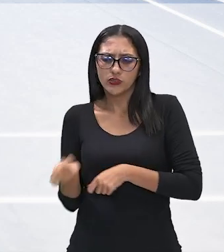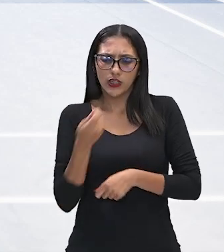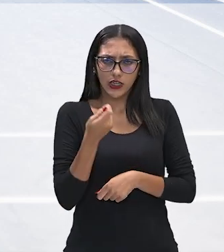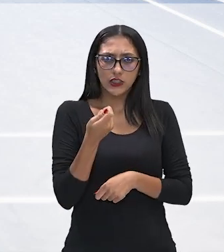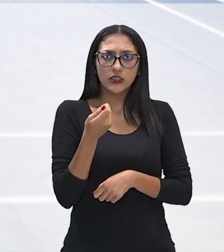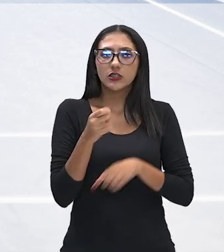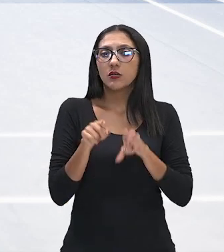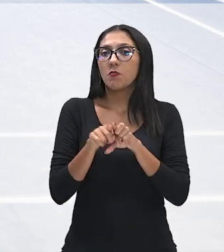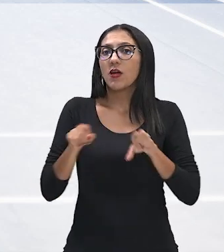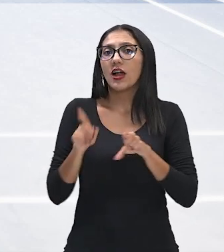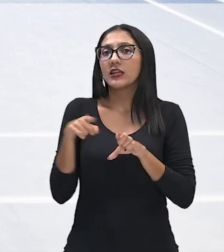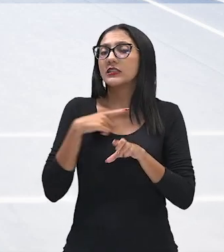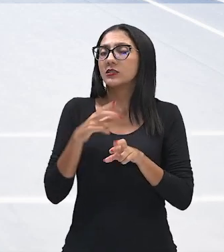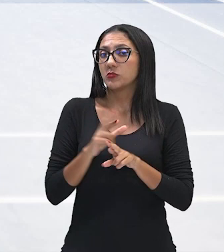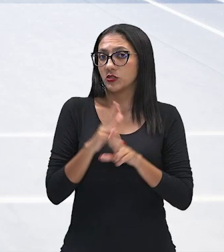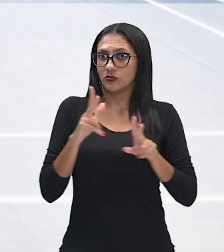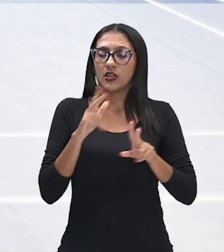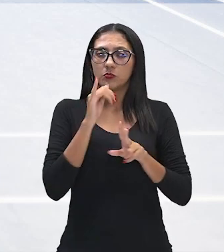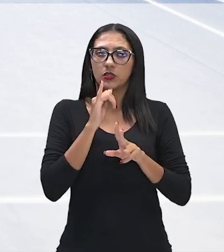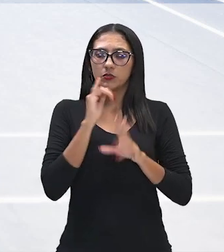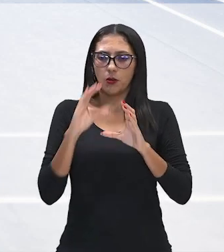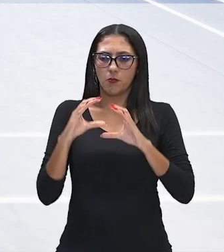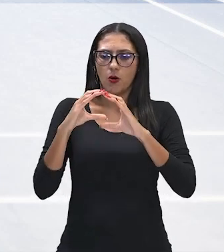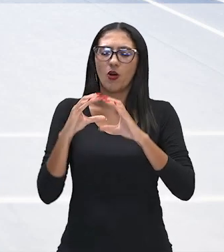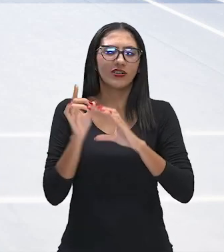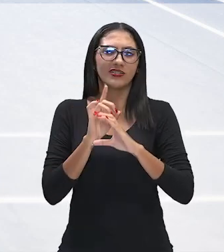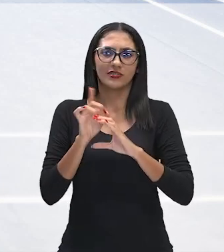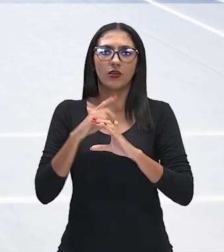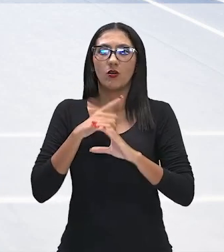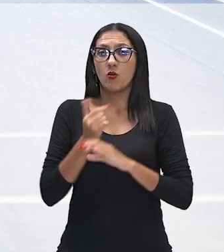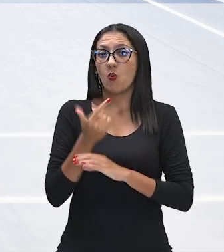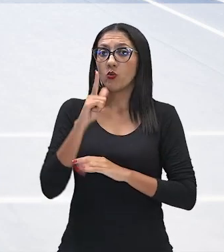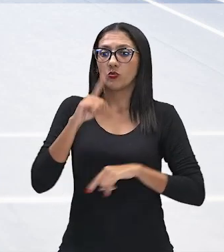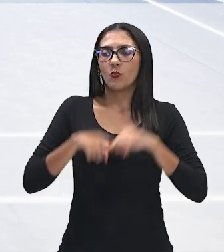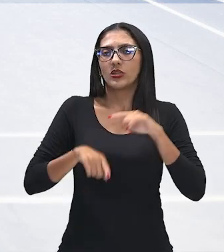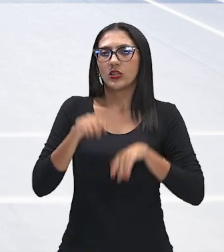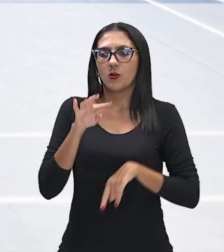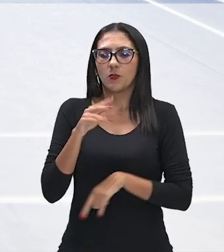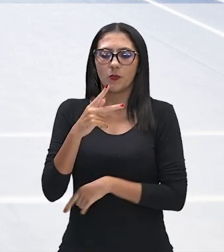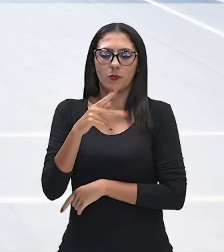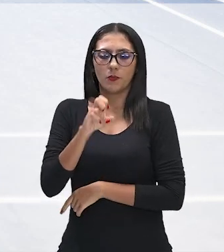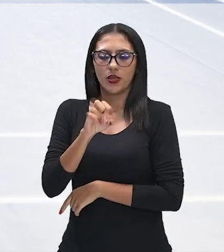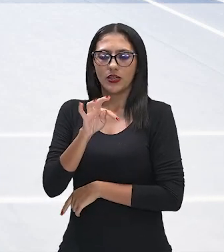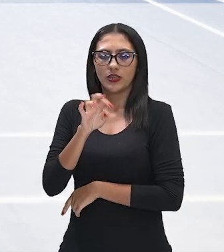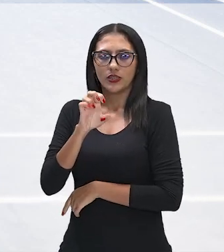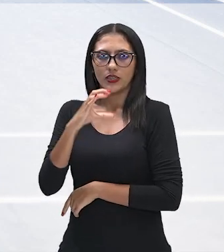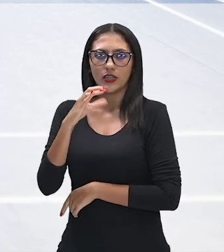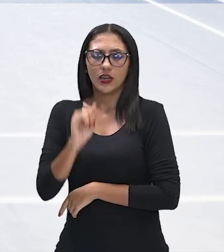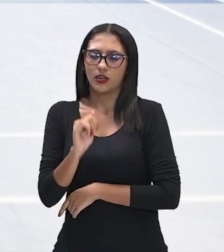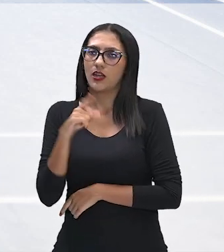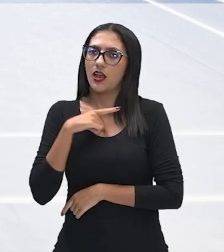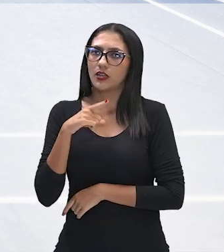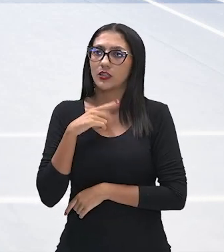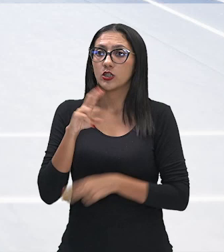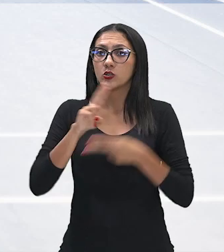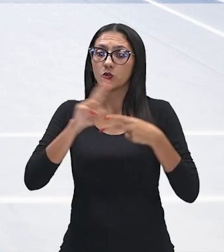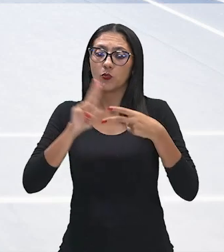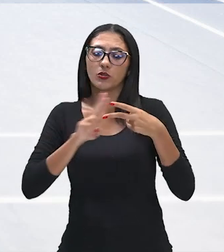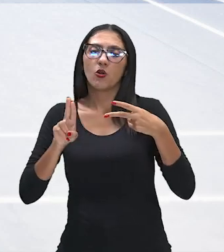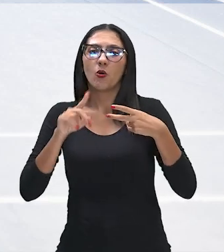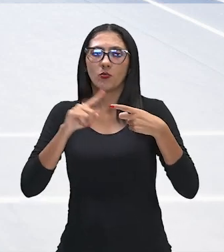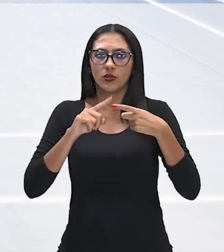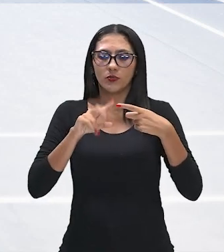diferença que no lugar da bola é utilizado a peteca, tá? E essa peteca, ela vai receber o nome de volante ou